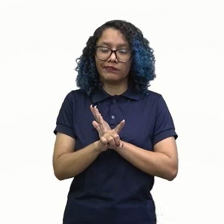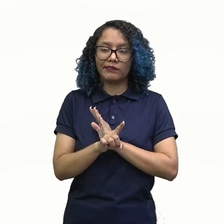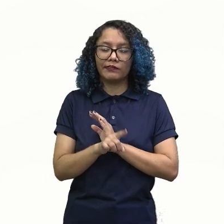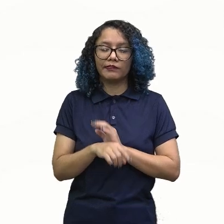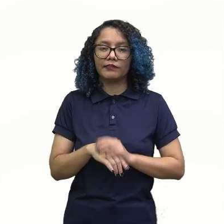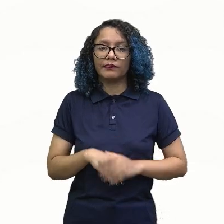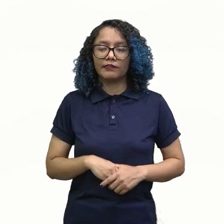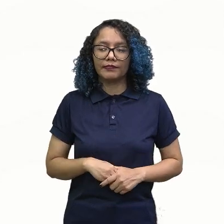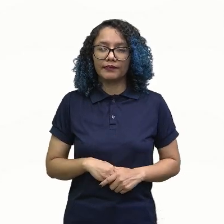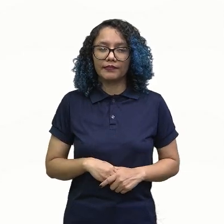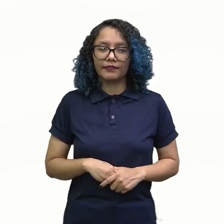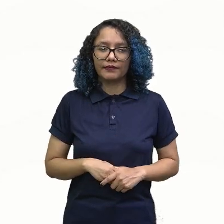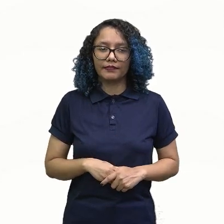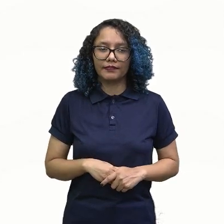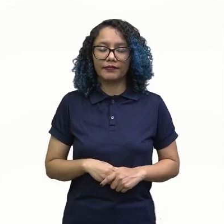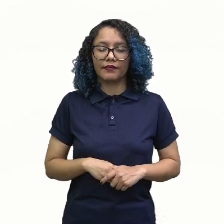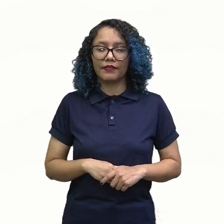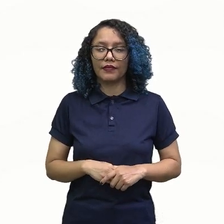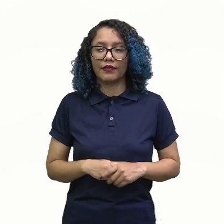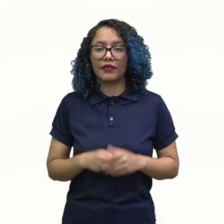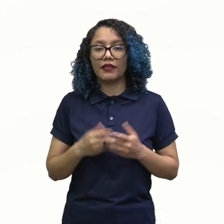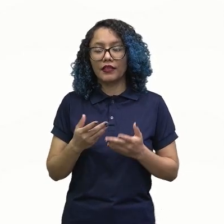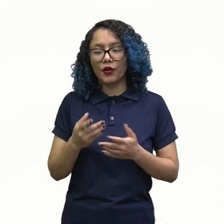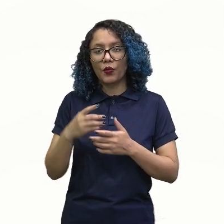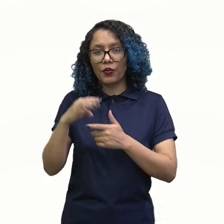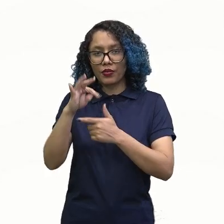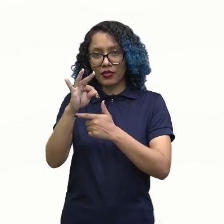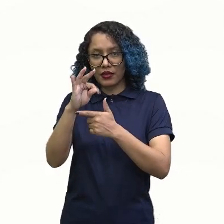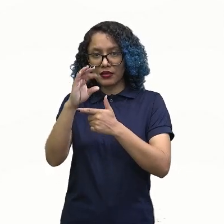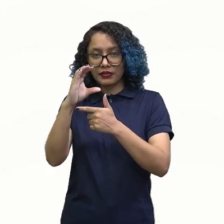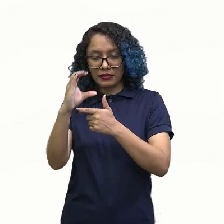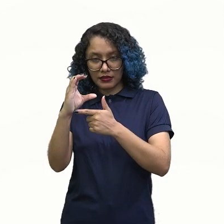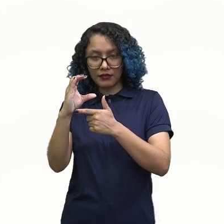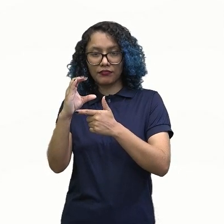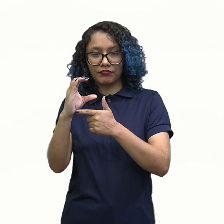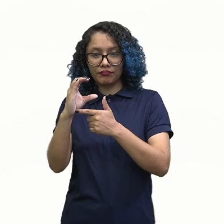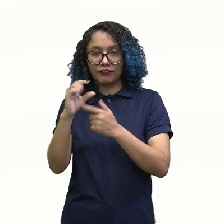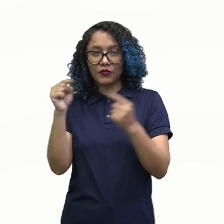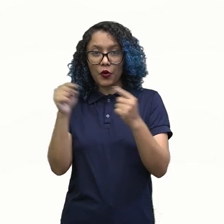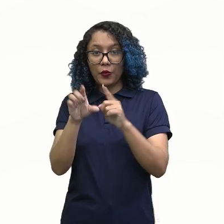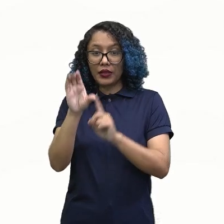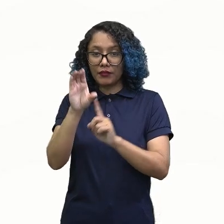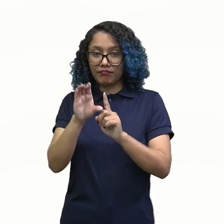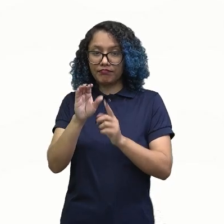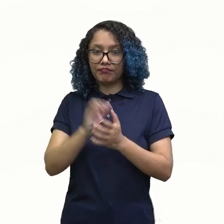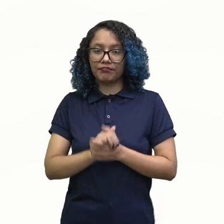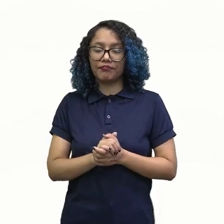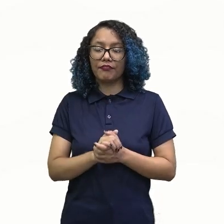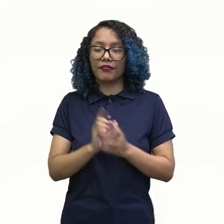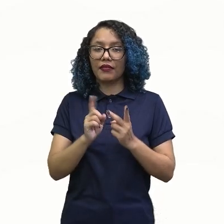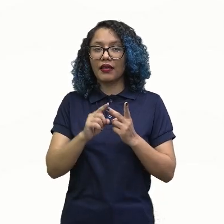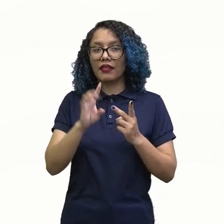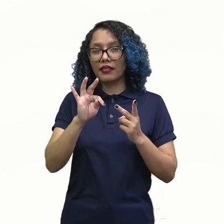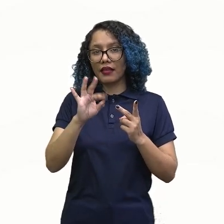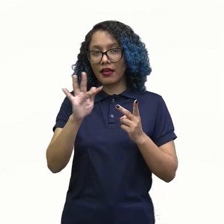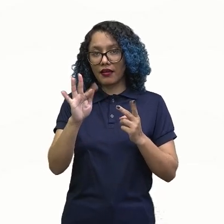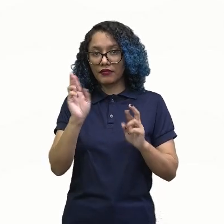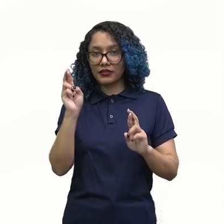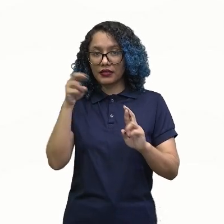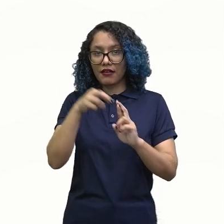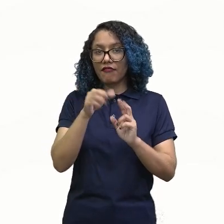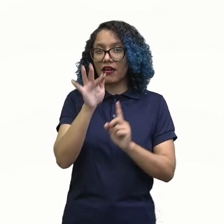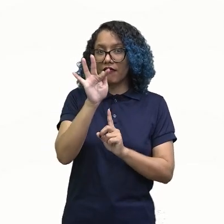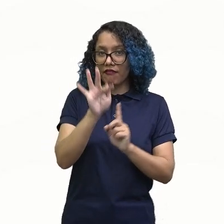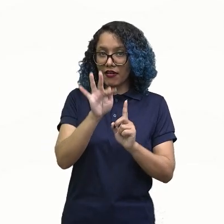né? O TC, temperatura em graus Celsius, TF, temperatura em